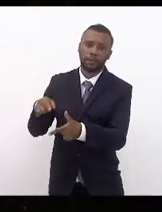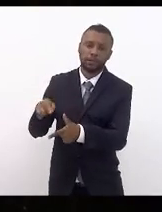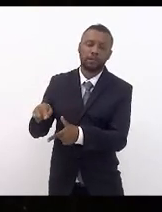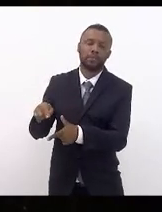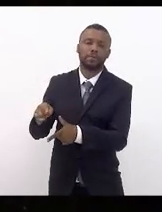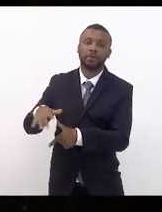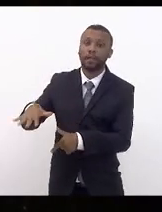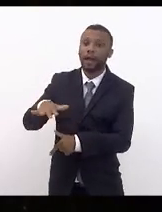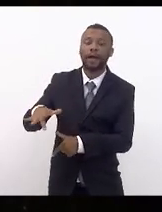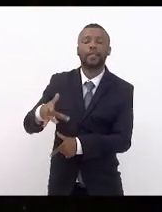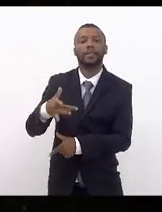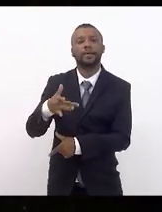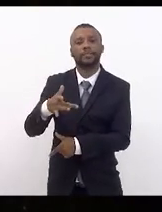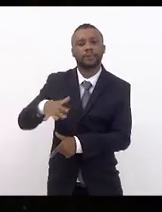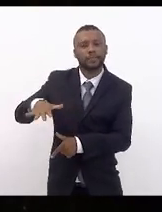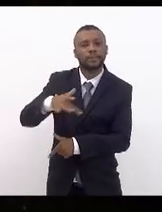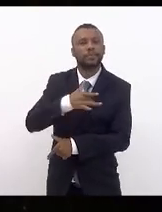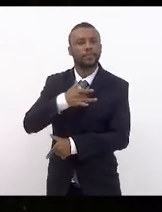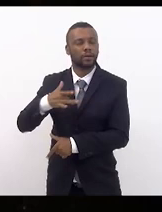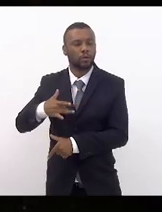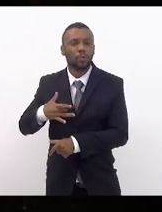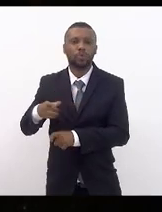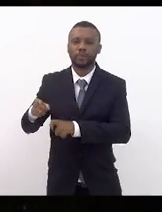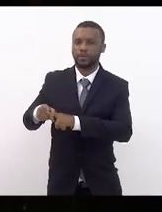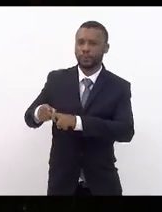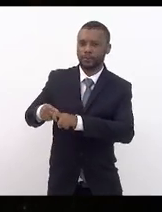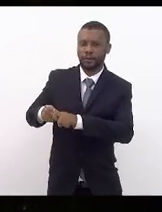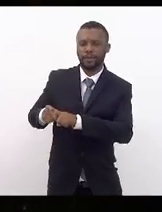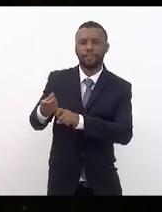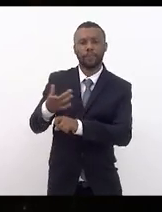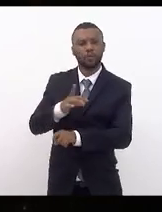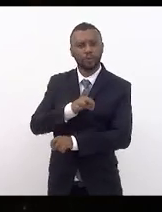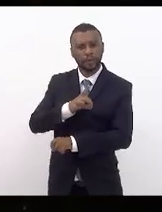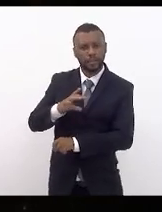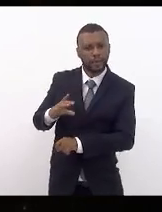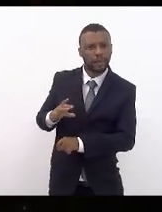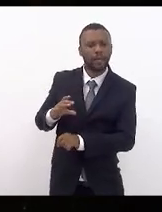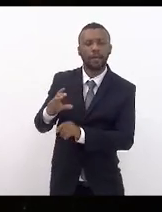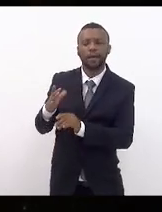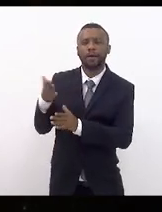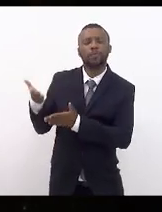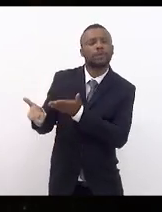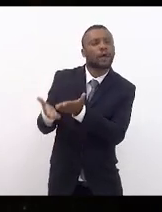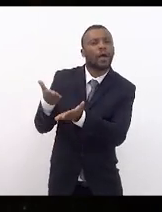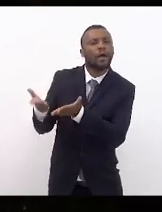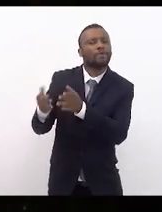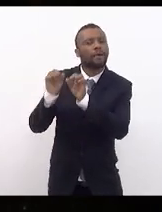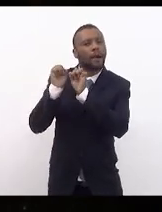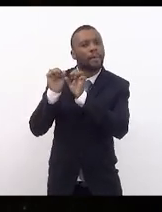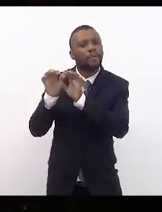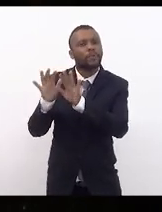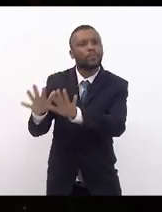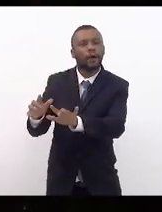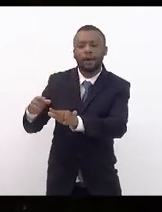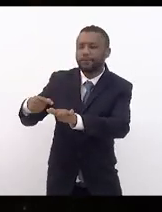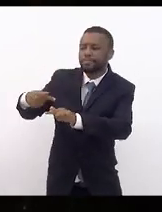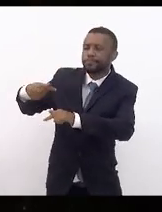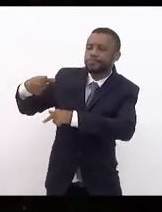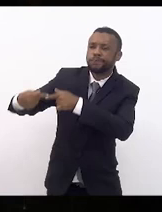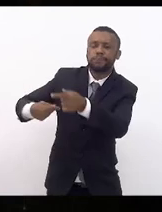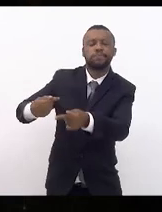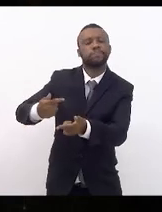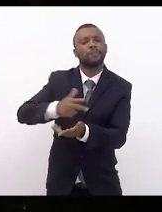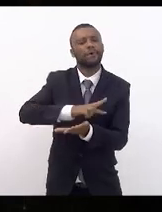um diácono, um servo, abençoar gerações, centenas,